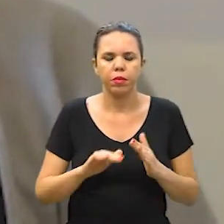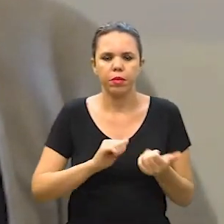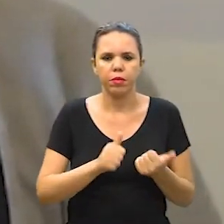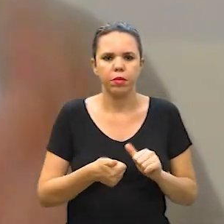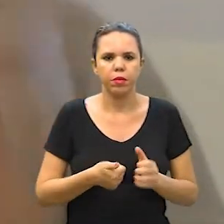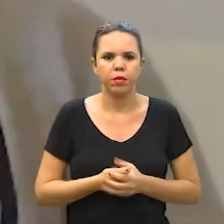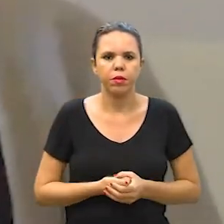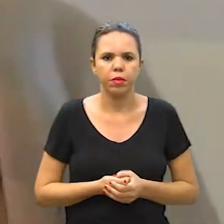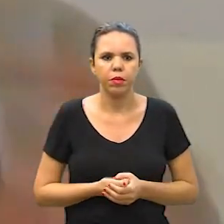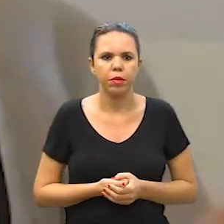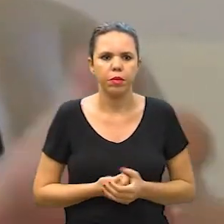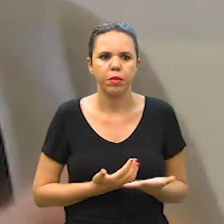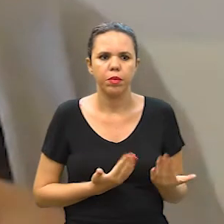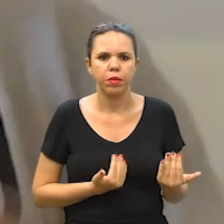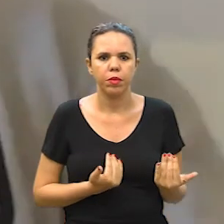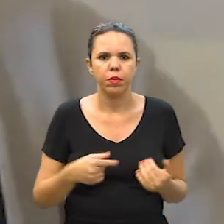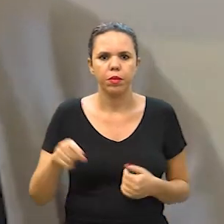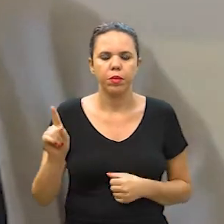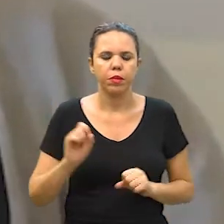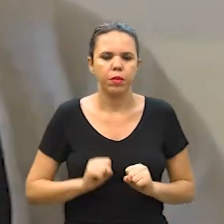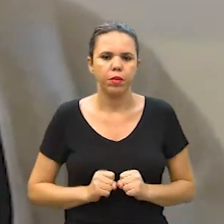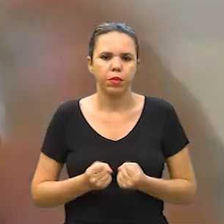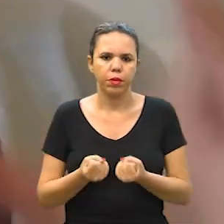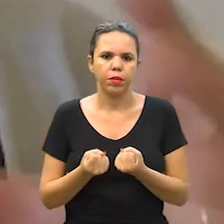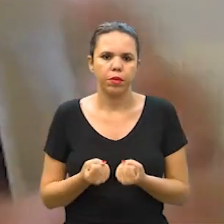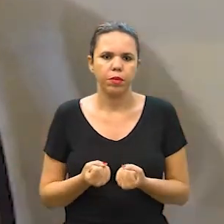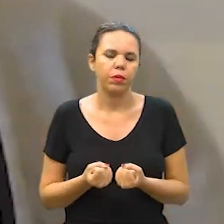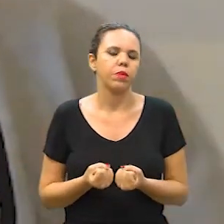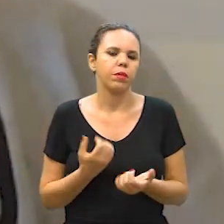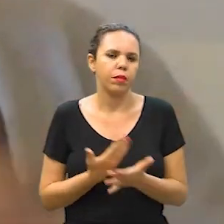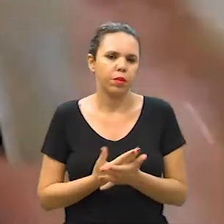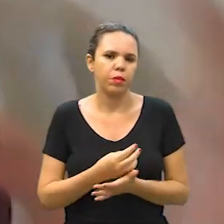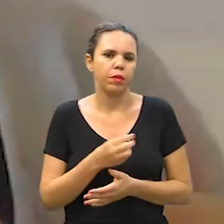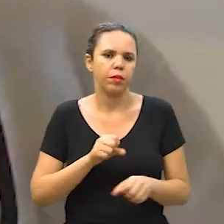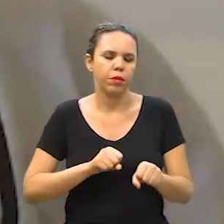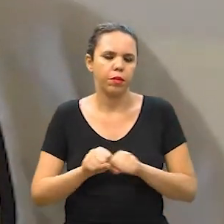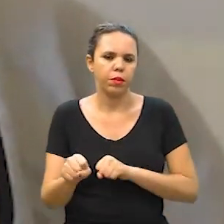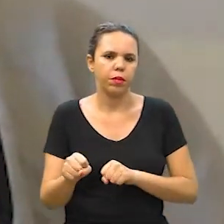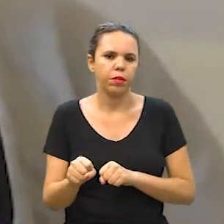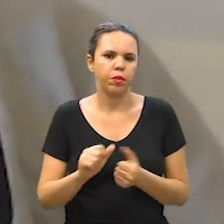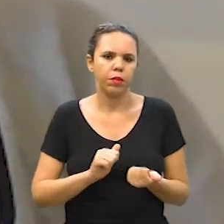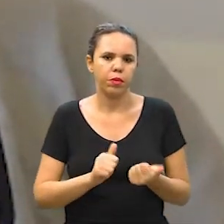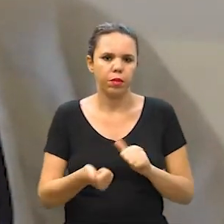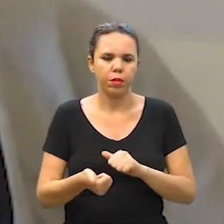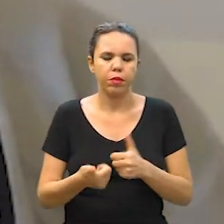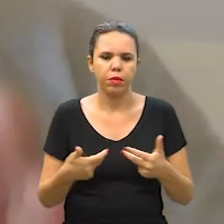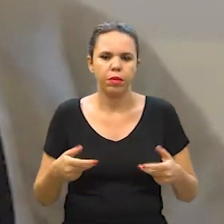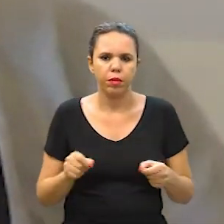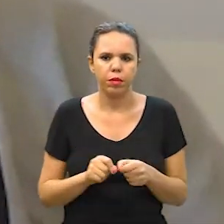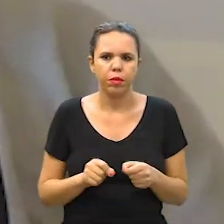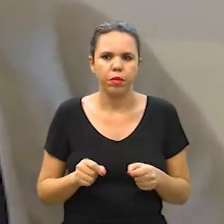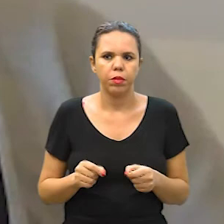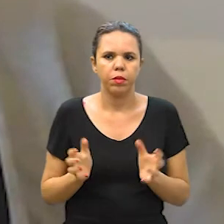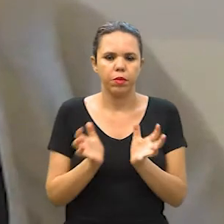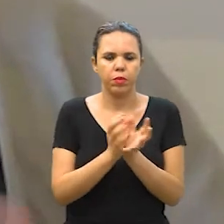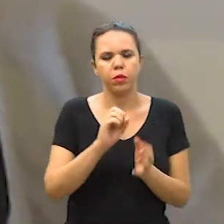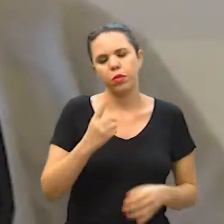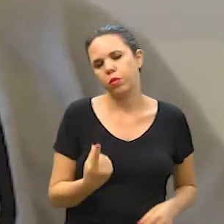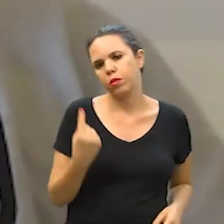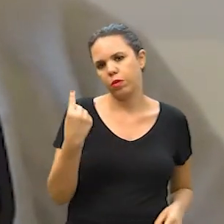esportiva, quando o jovem vai defender o high school em algum esporte, normalmente